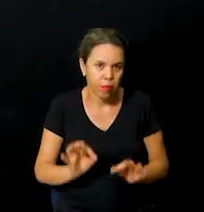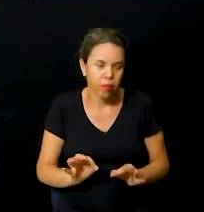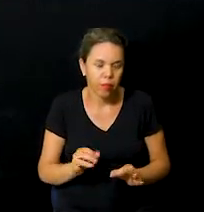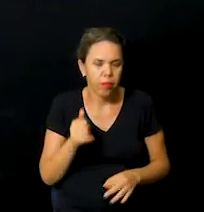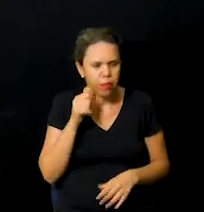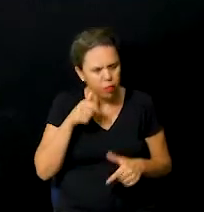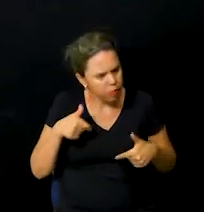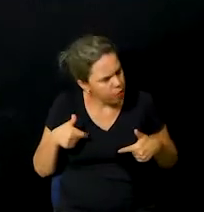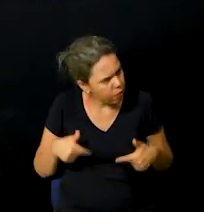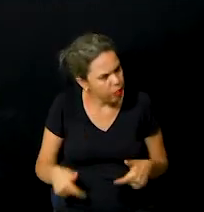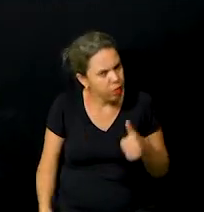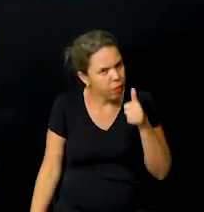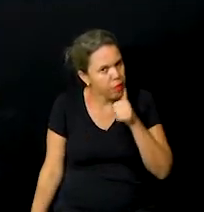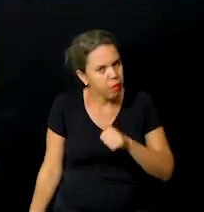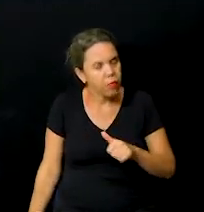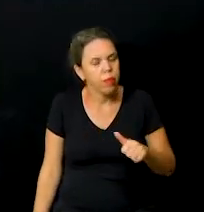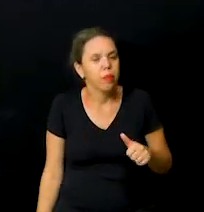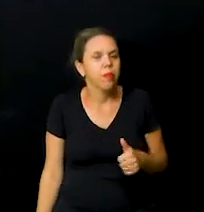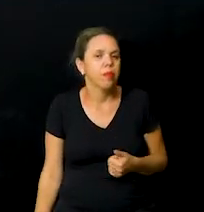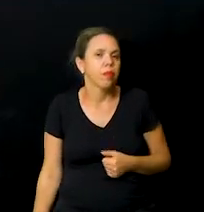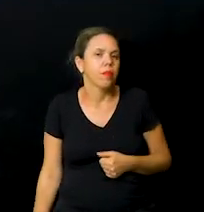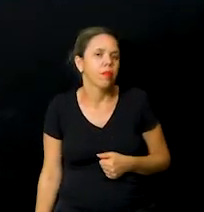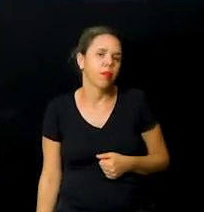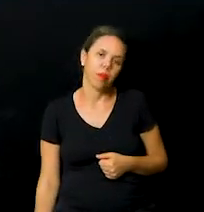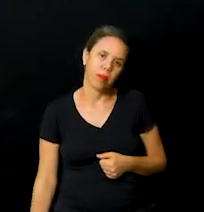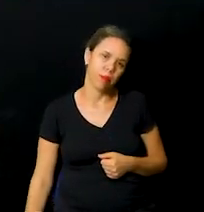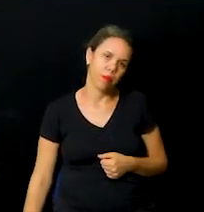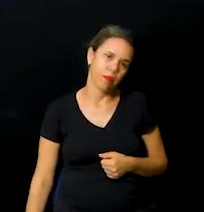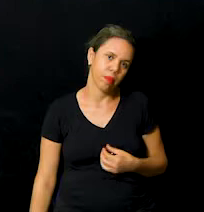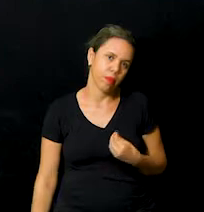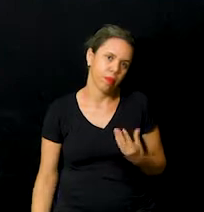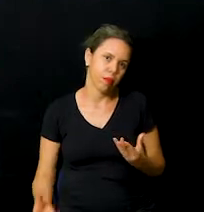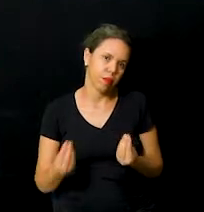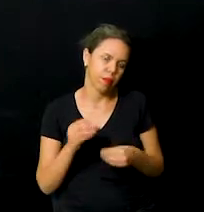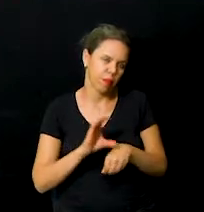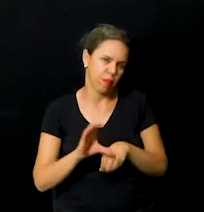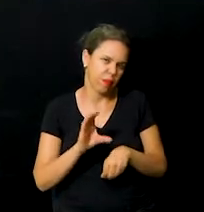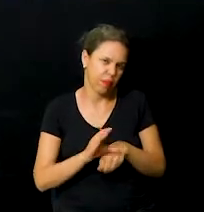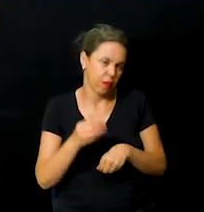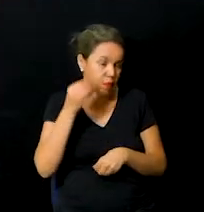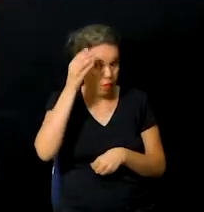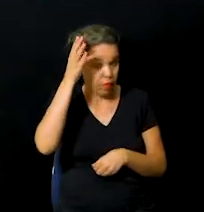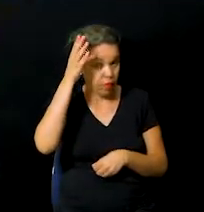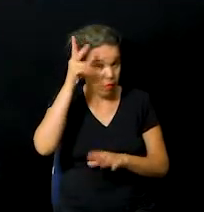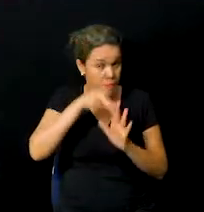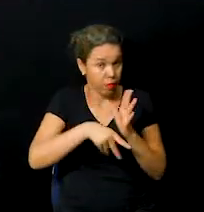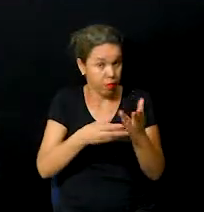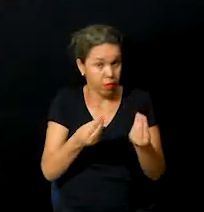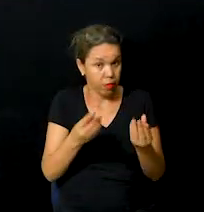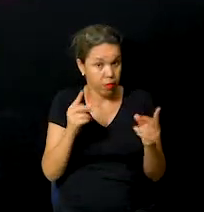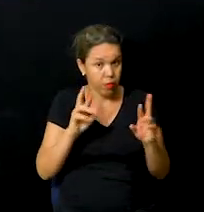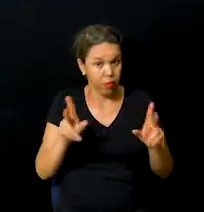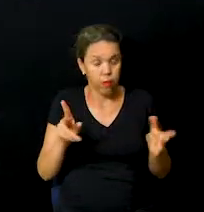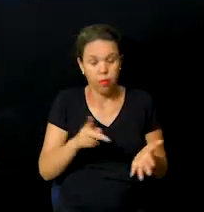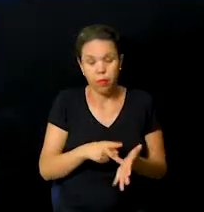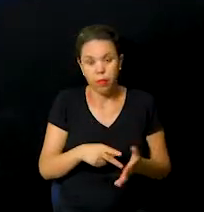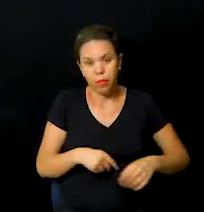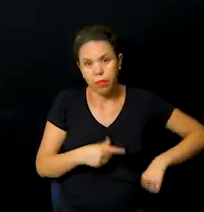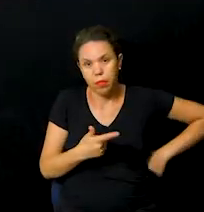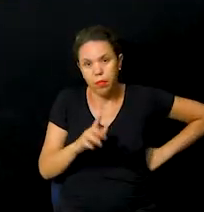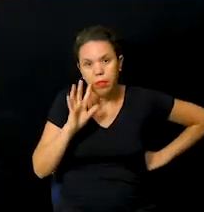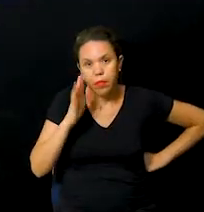raiz. Quantas dessas mulheres todas, de fato, elas estão com tantos cursos, com tantos projetos, com tantas coisas, estão